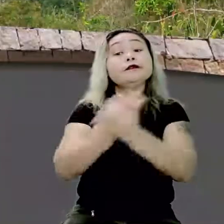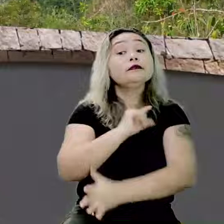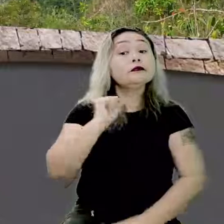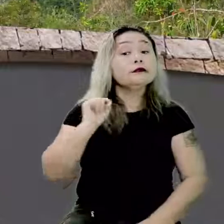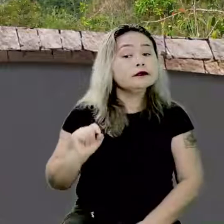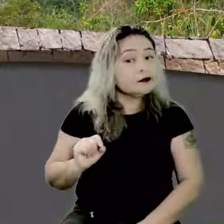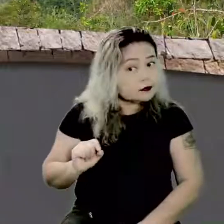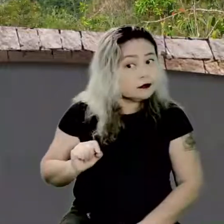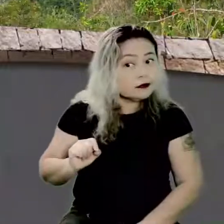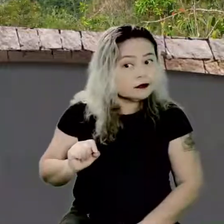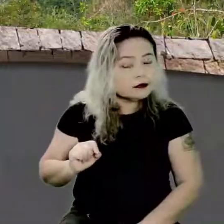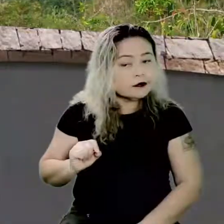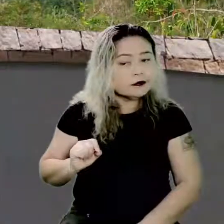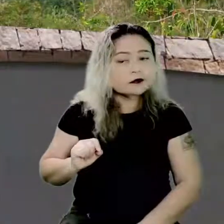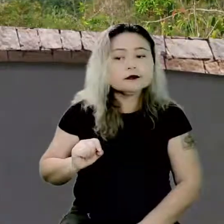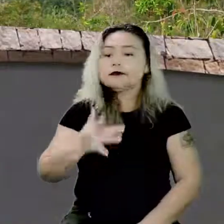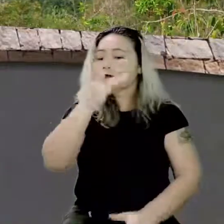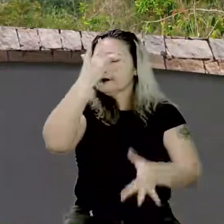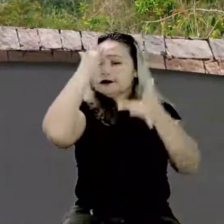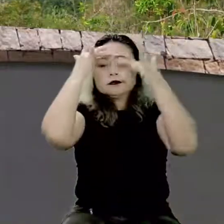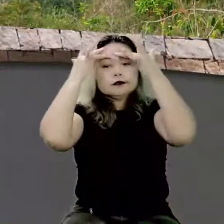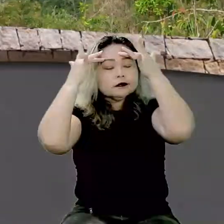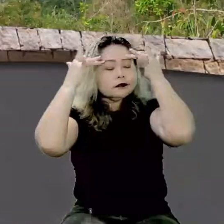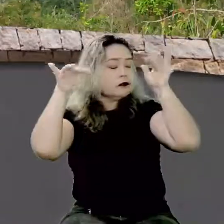acontecer? Ocupação humana.